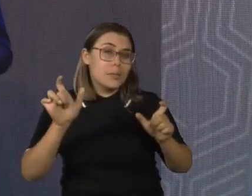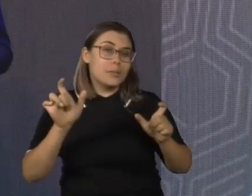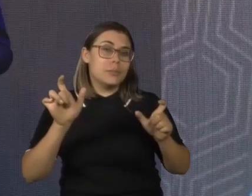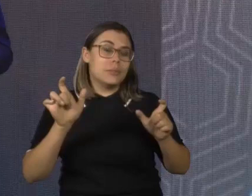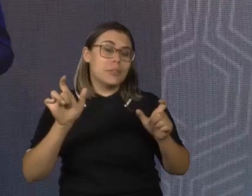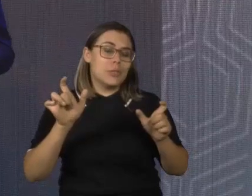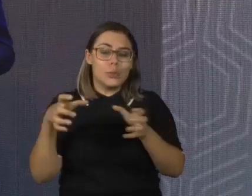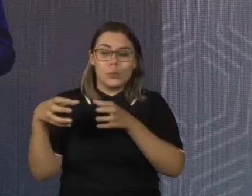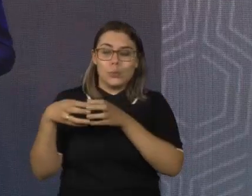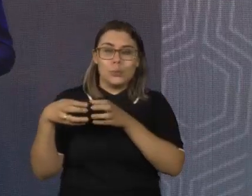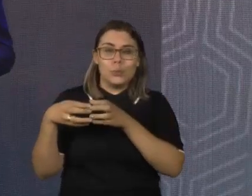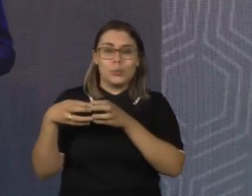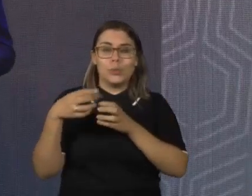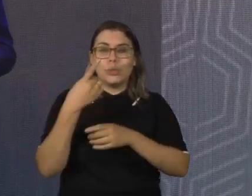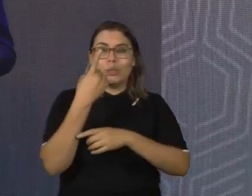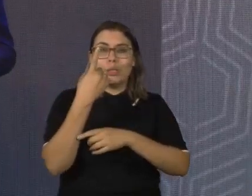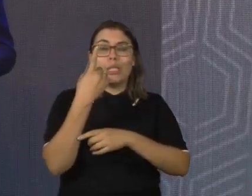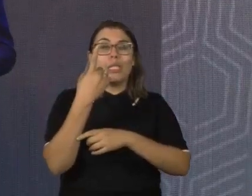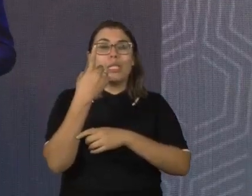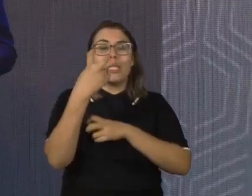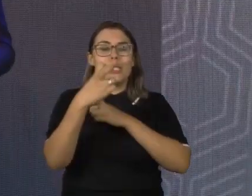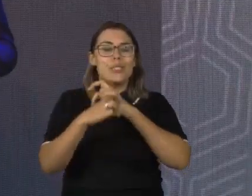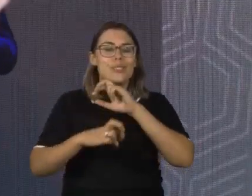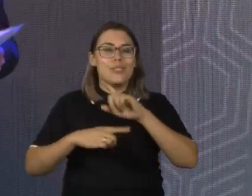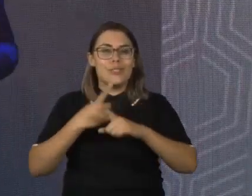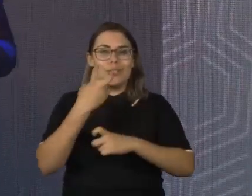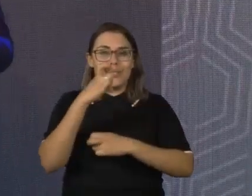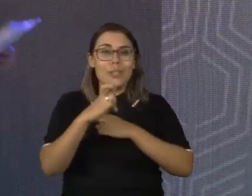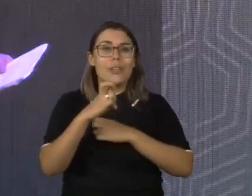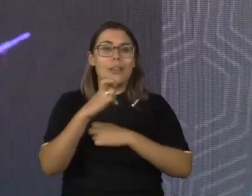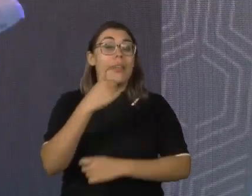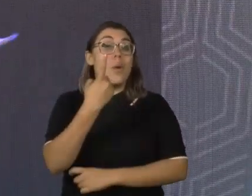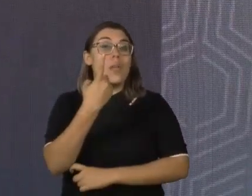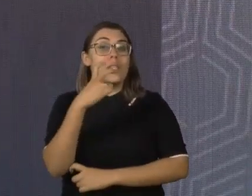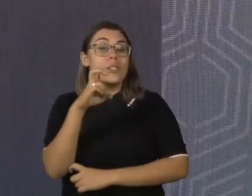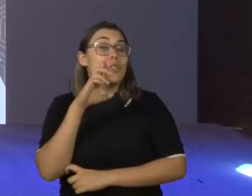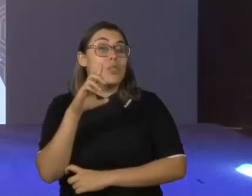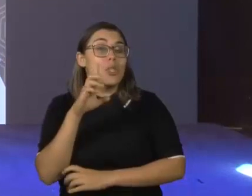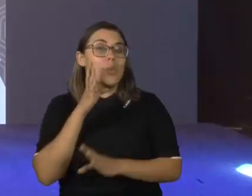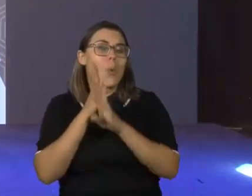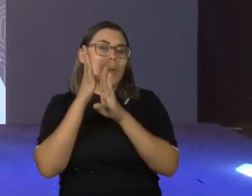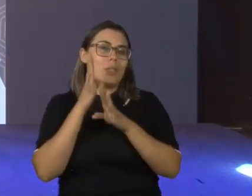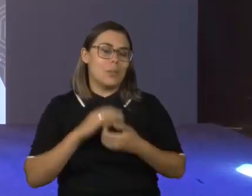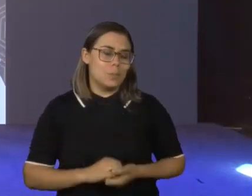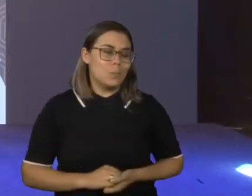É cada quinzenal. A cada 15 dias vocês se encontram? É. E vocês discutem sobre o quê, Vinícius?